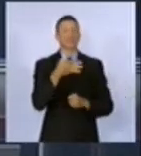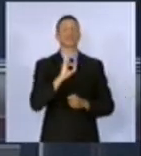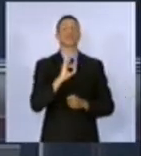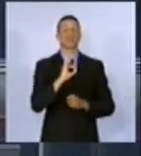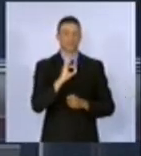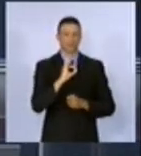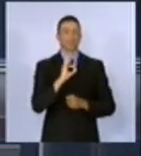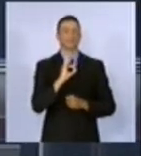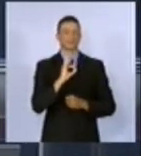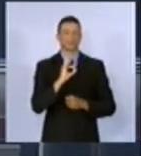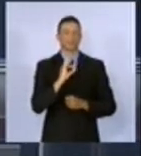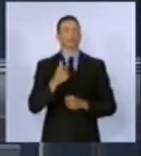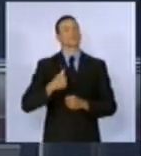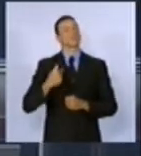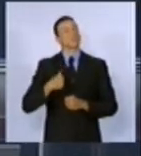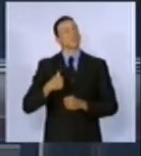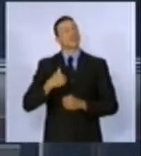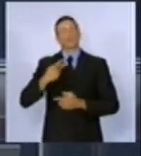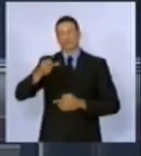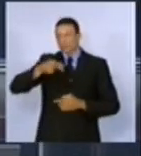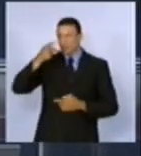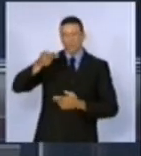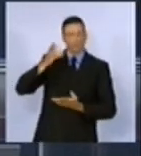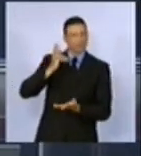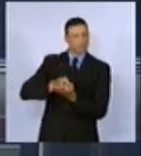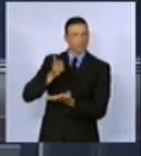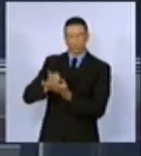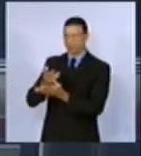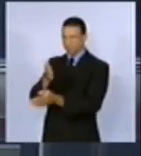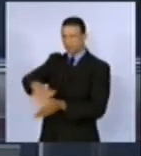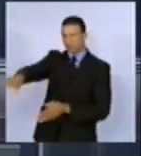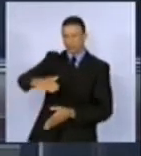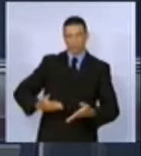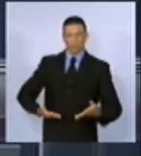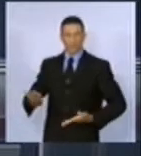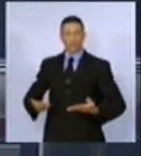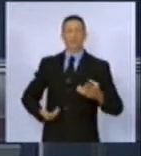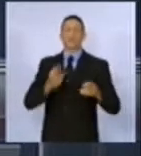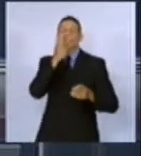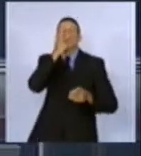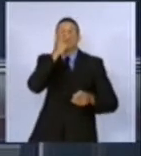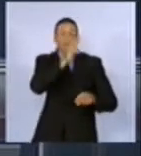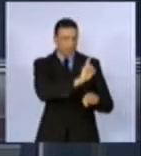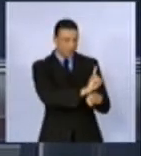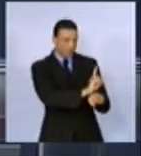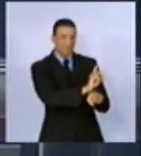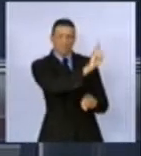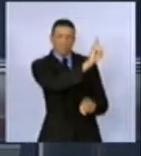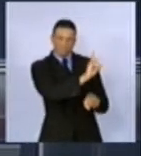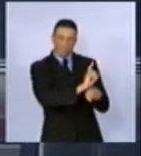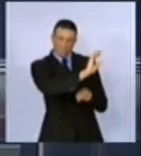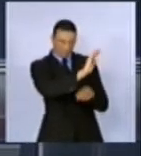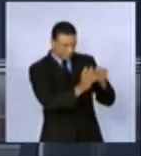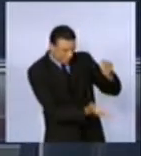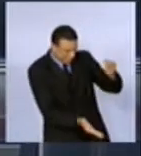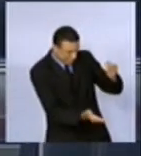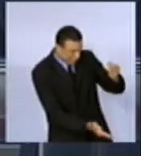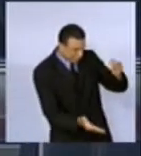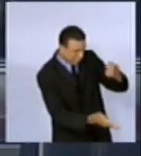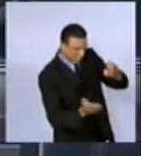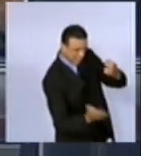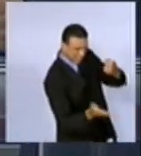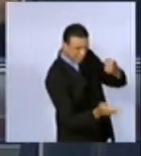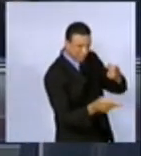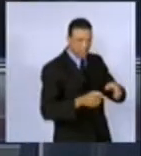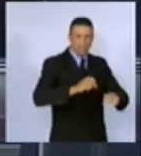e eu costumo dizer nas atividades dos trabalhadores que eu fiz doutorado como cortador de cana Porque eu tive a oportunidade de